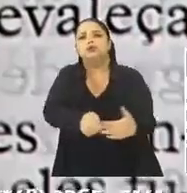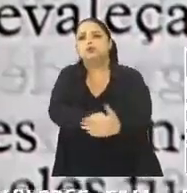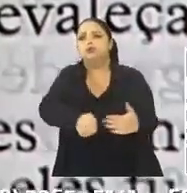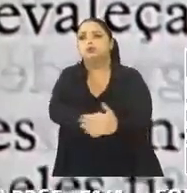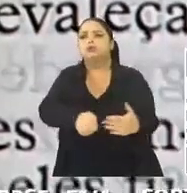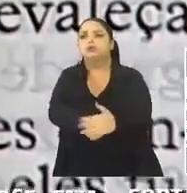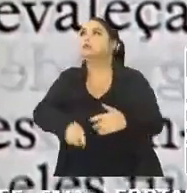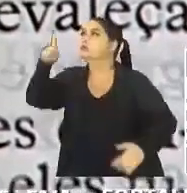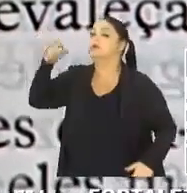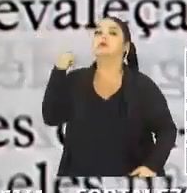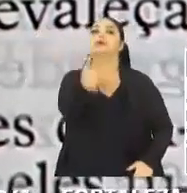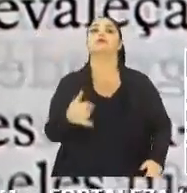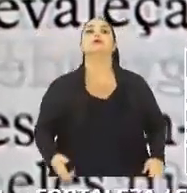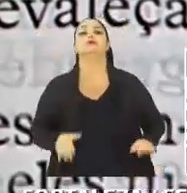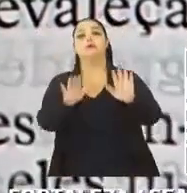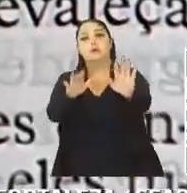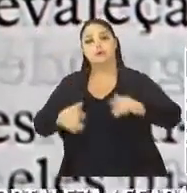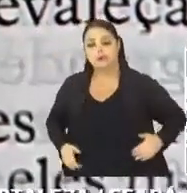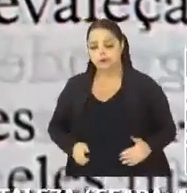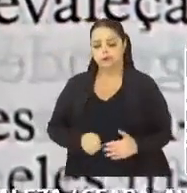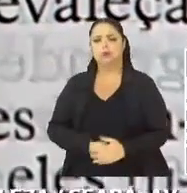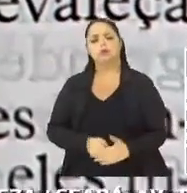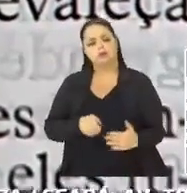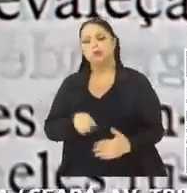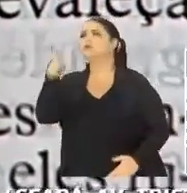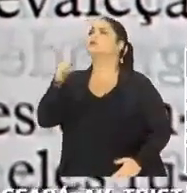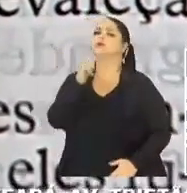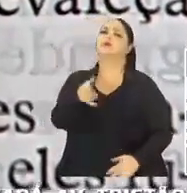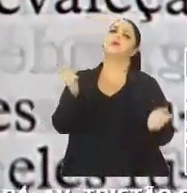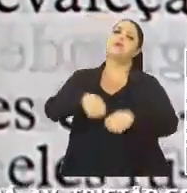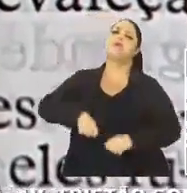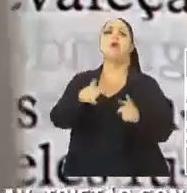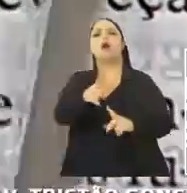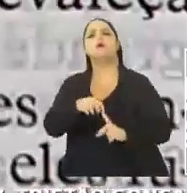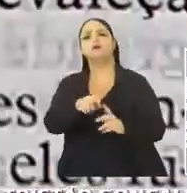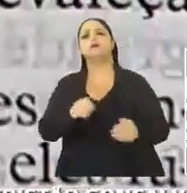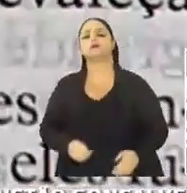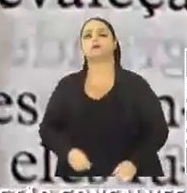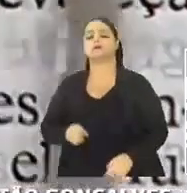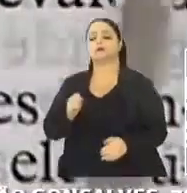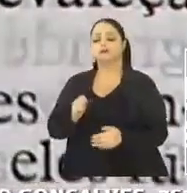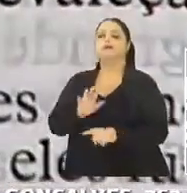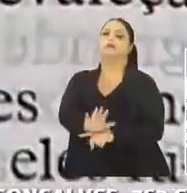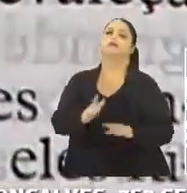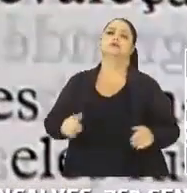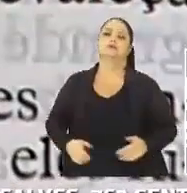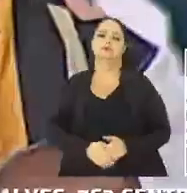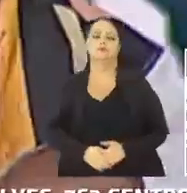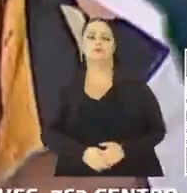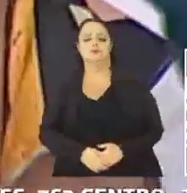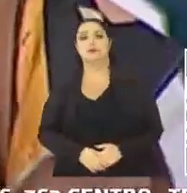E Deus está falando com você que Ele é o único que pode socorrer entre o grande e o pequeno, entre o poderoso e o